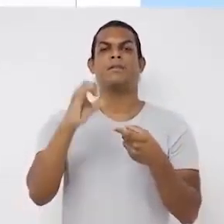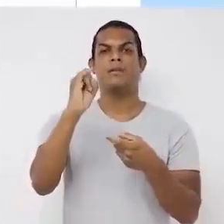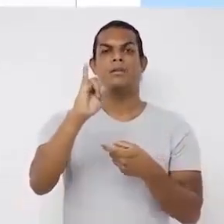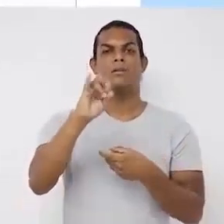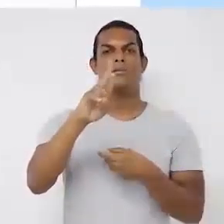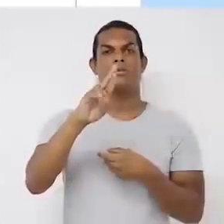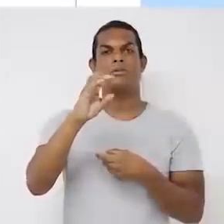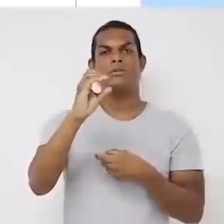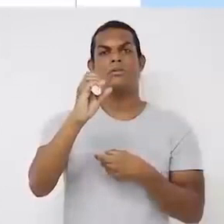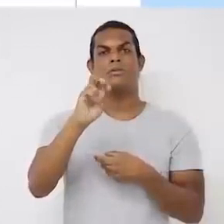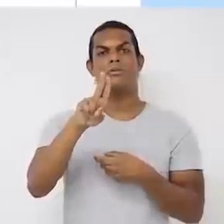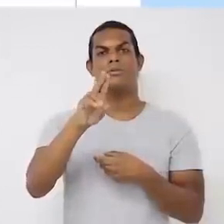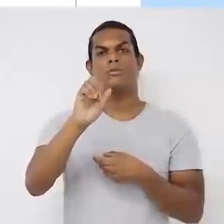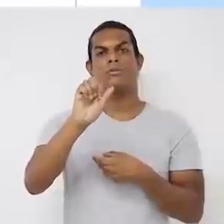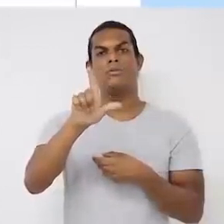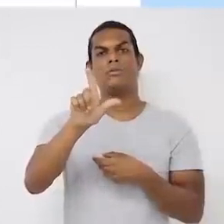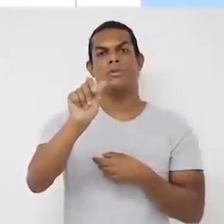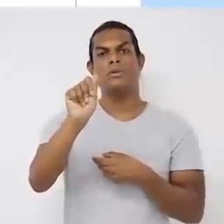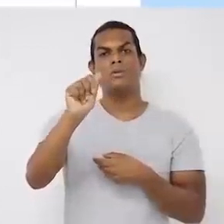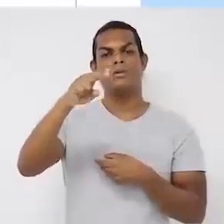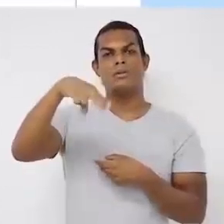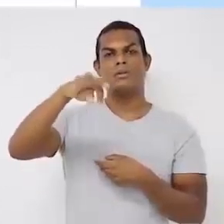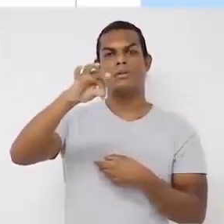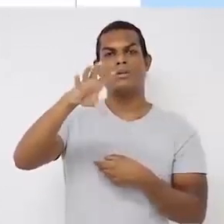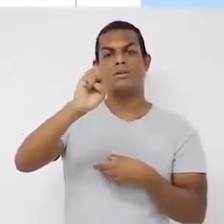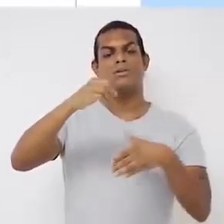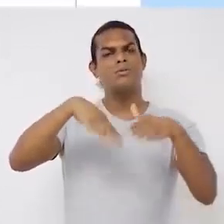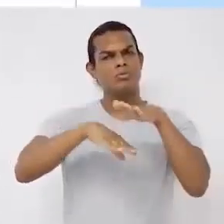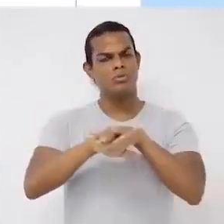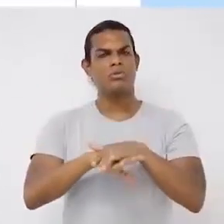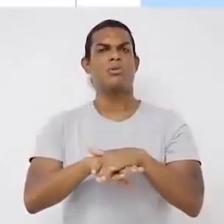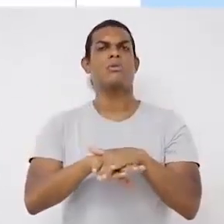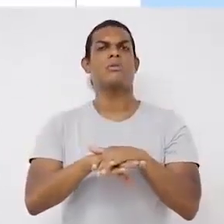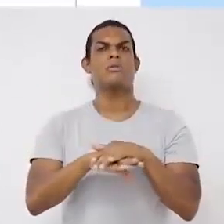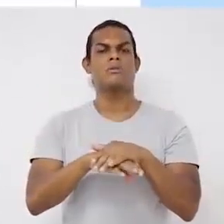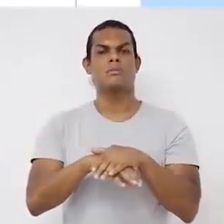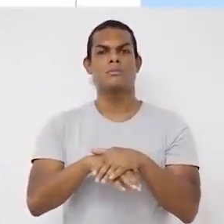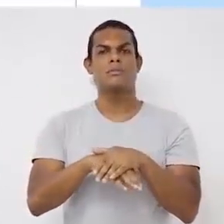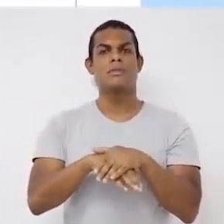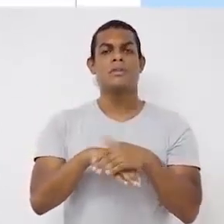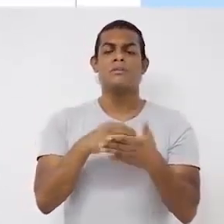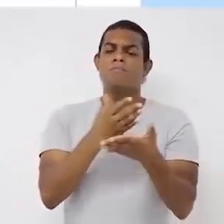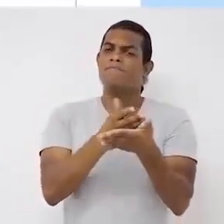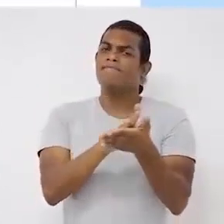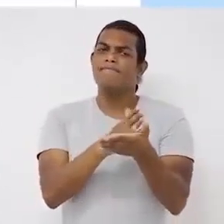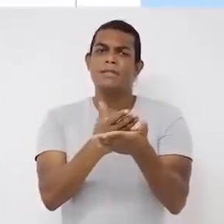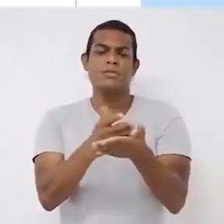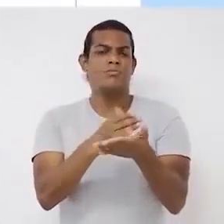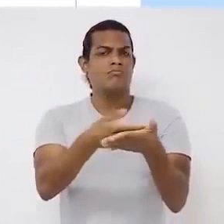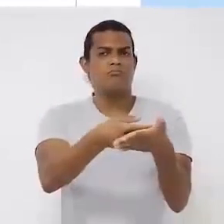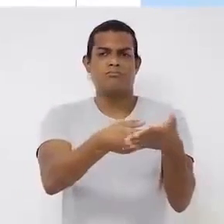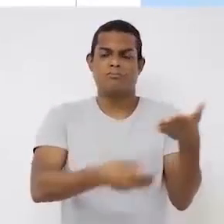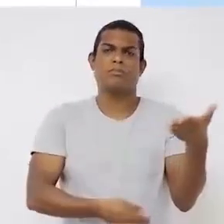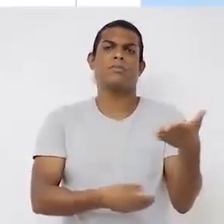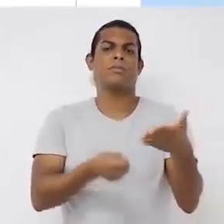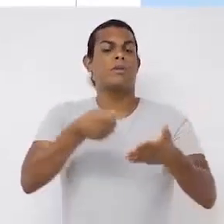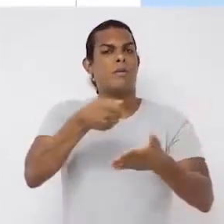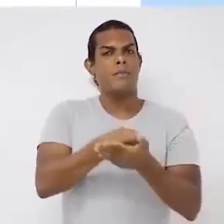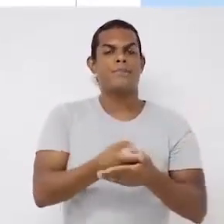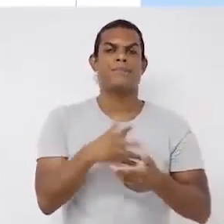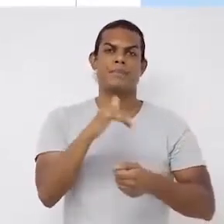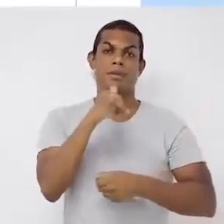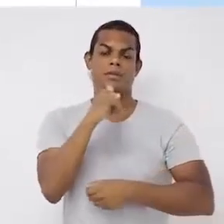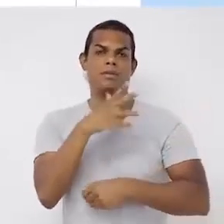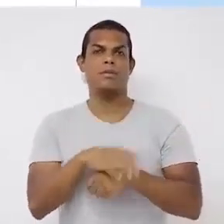circulante. O estoque, como já foi falado, e algumas despesas antecipadas. Por exemplo, a nossa empresa